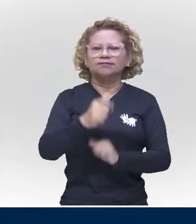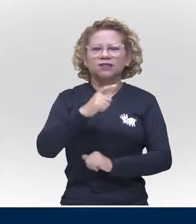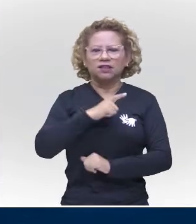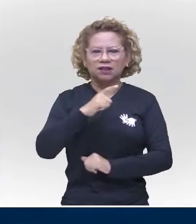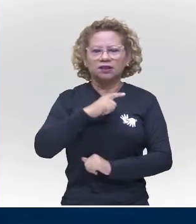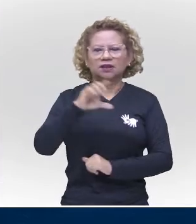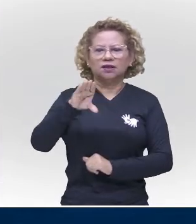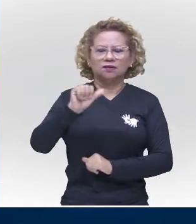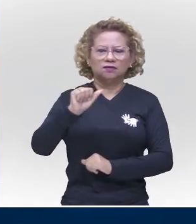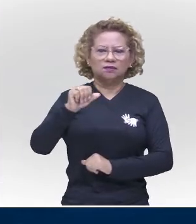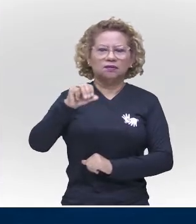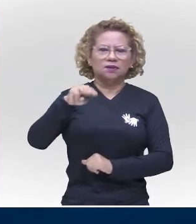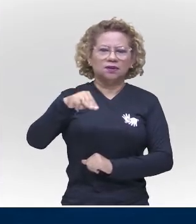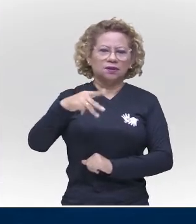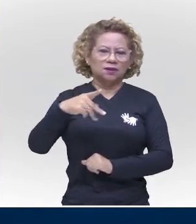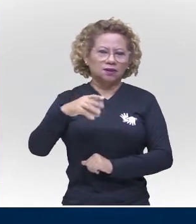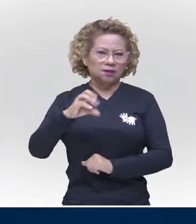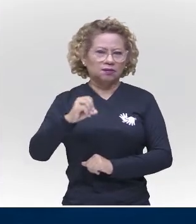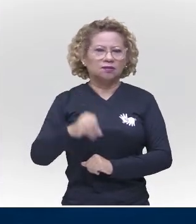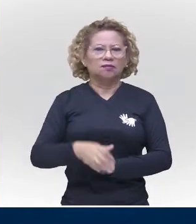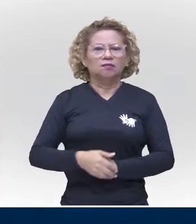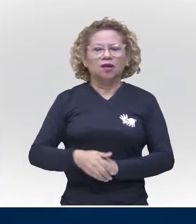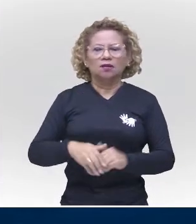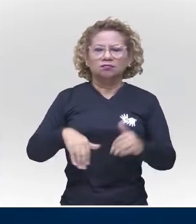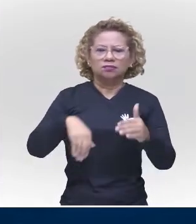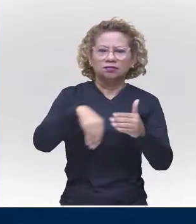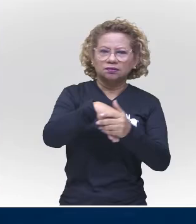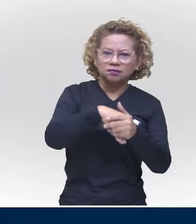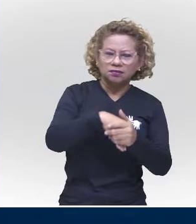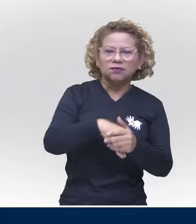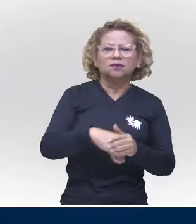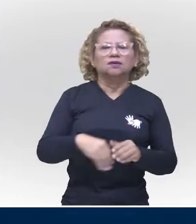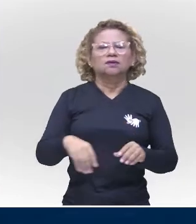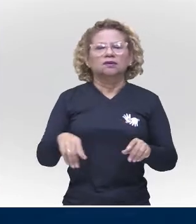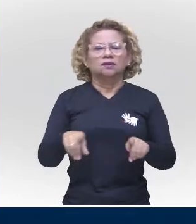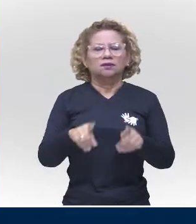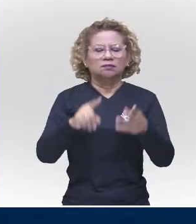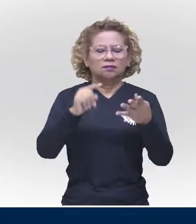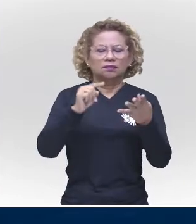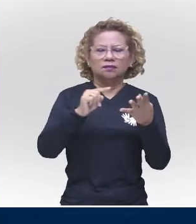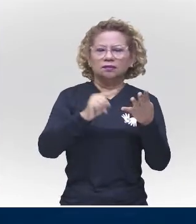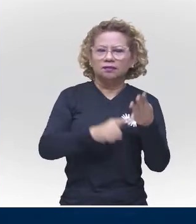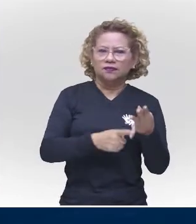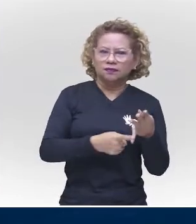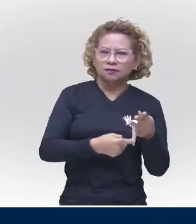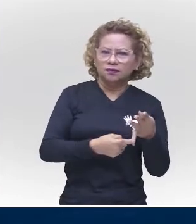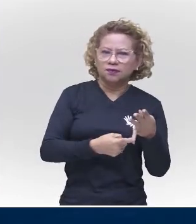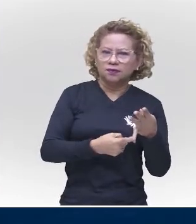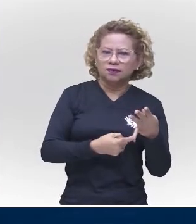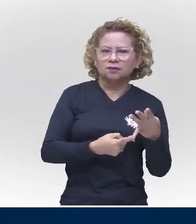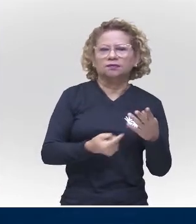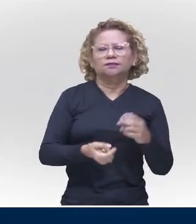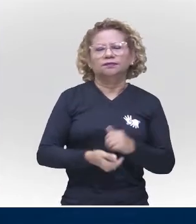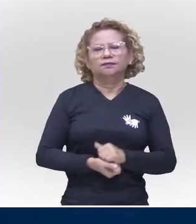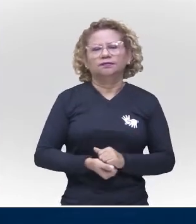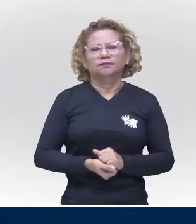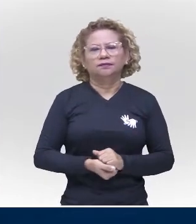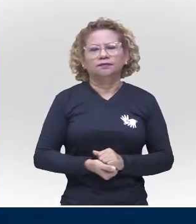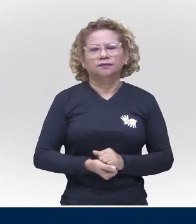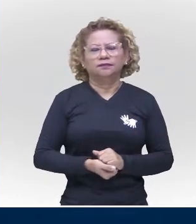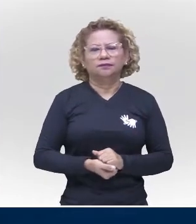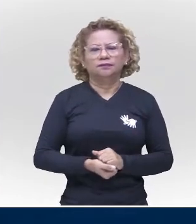colocar aqui para vocês. Futebol. Depois vocês vão ver melhor. Nós temos